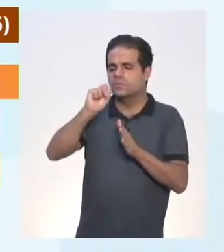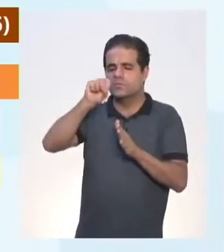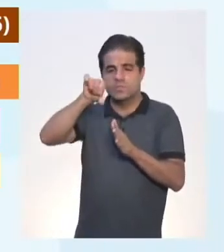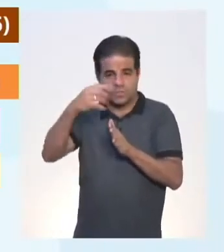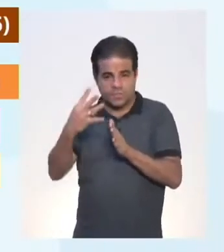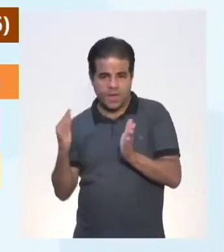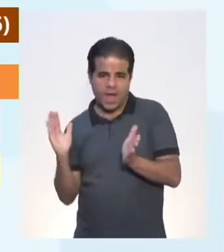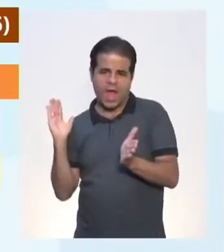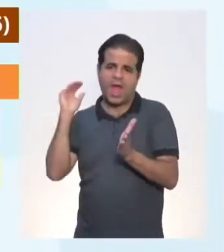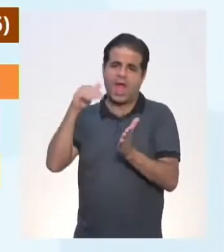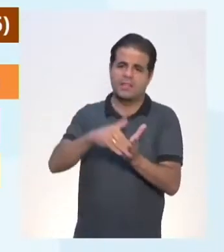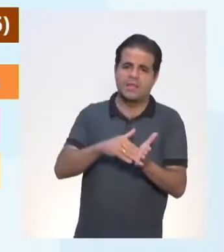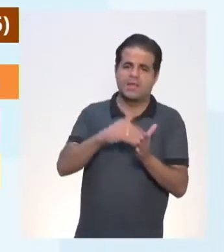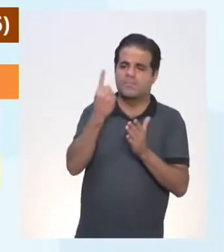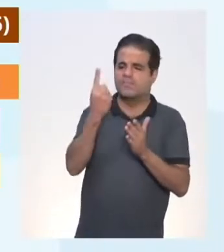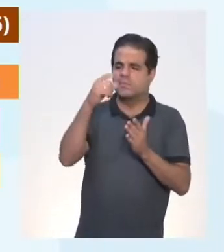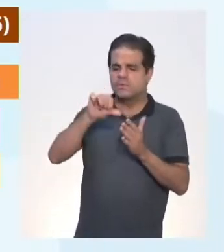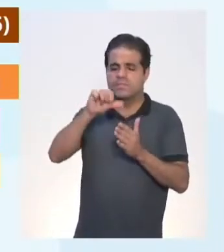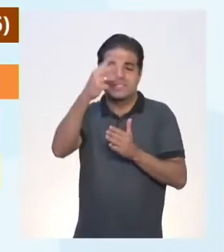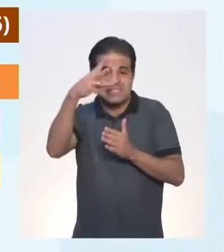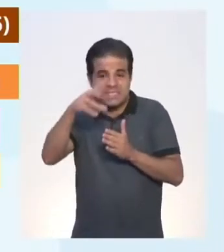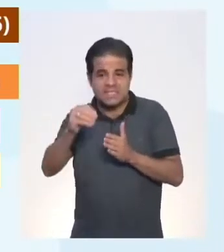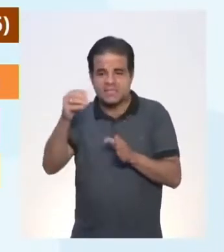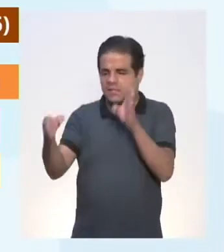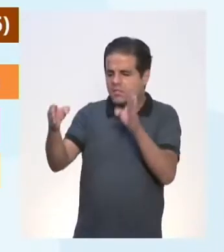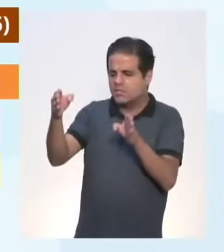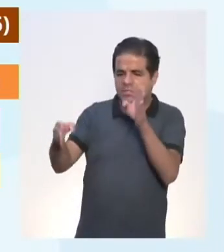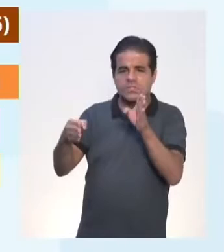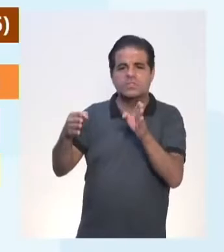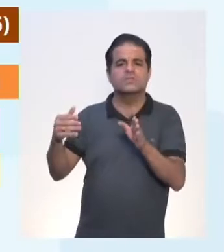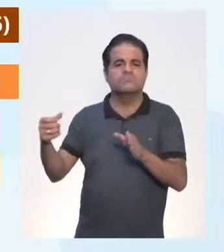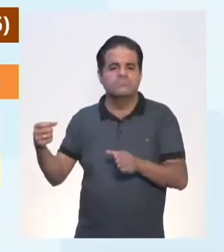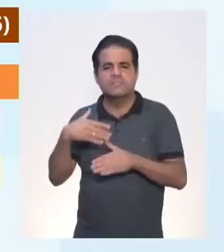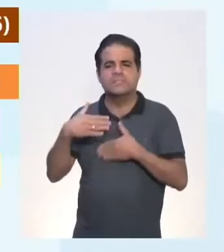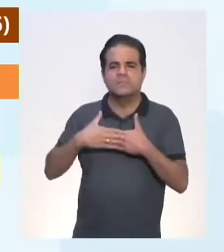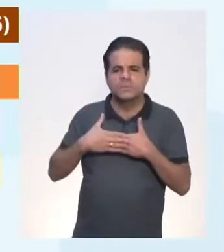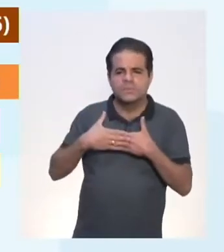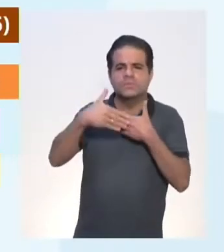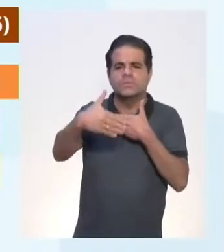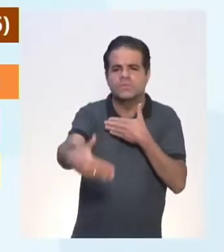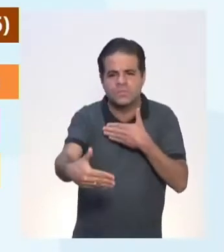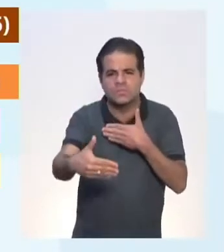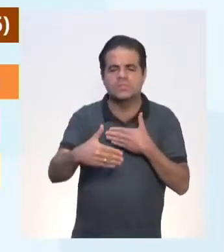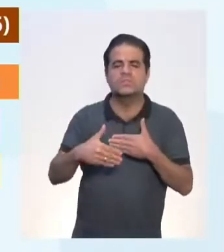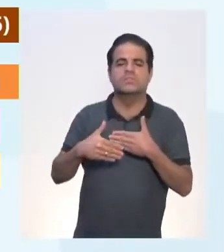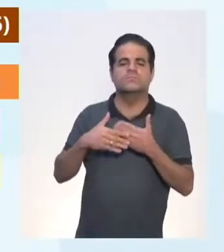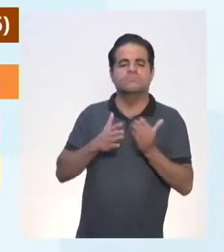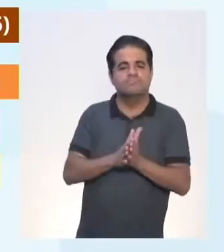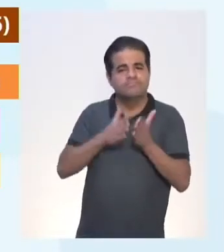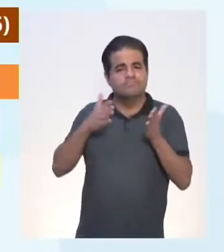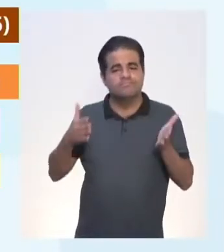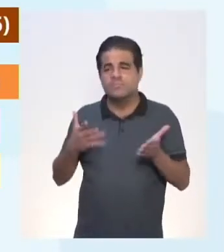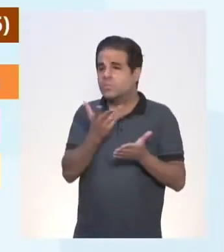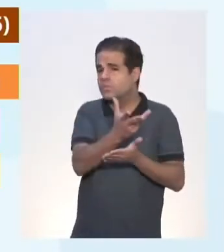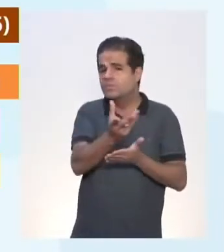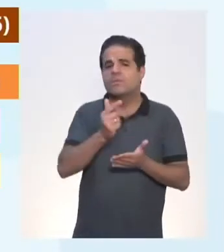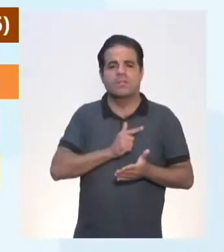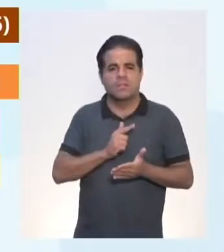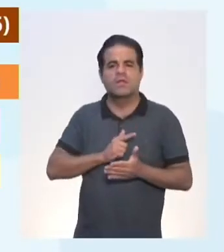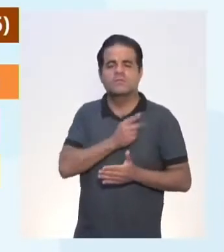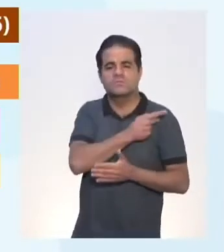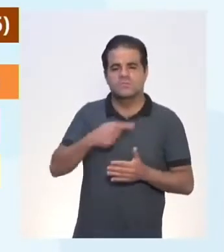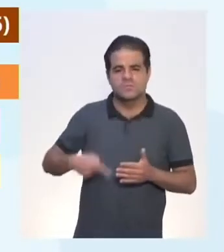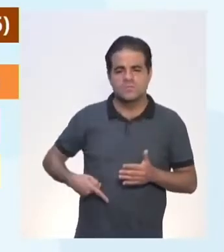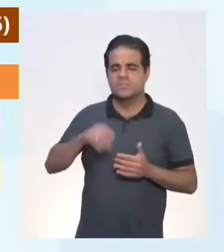1894 a 1930, nessa nova fase da República Brasileira, ela terá um